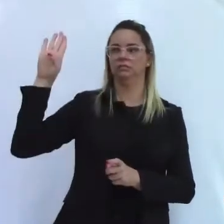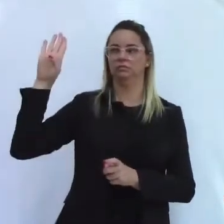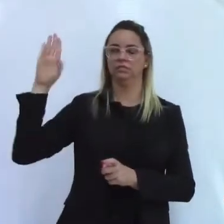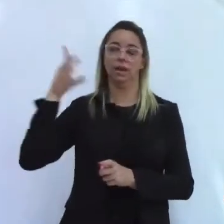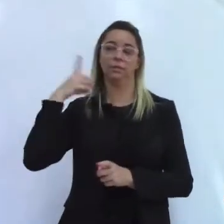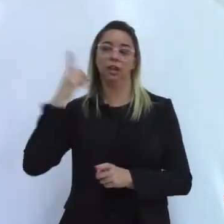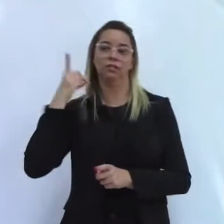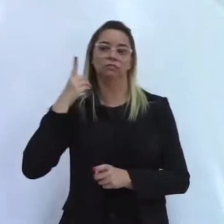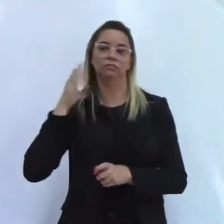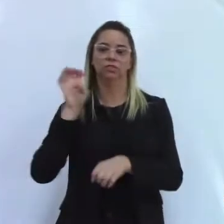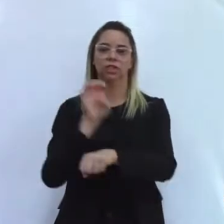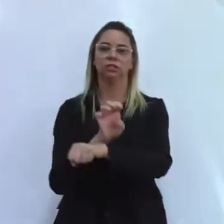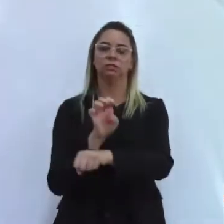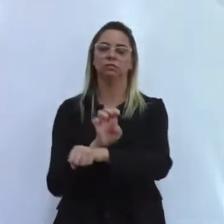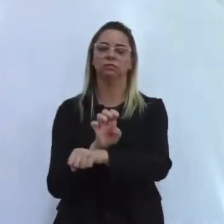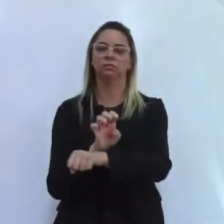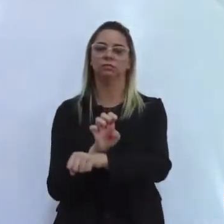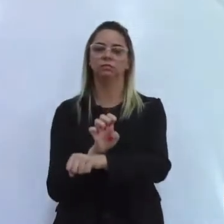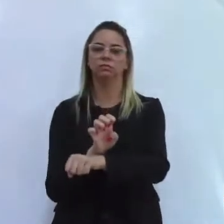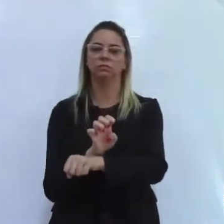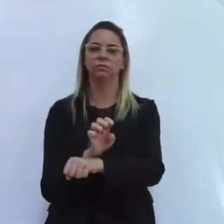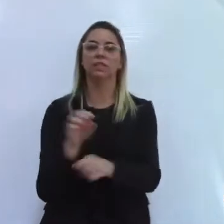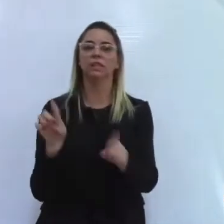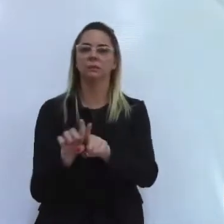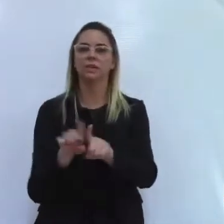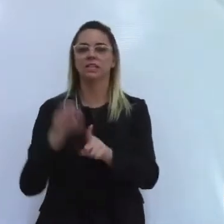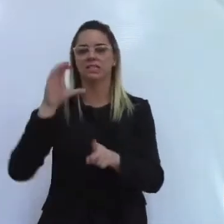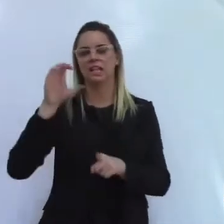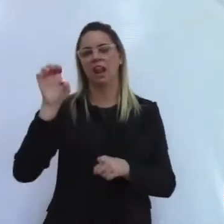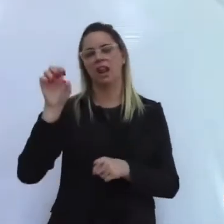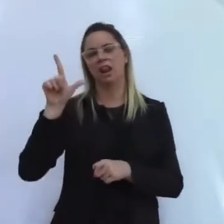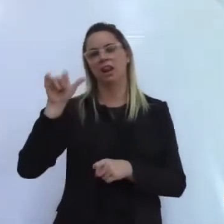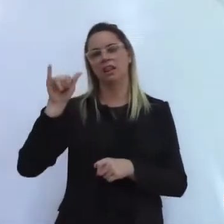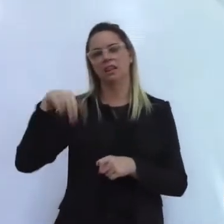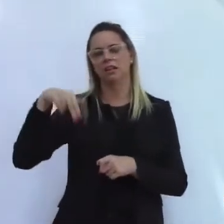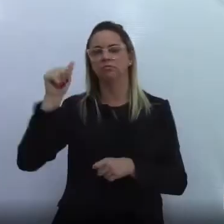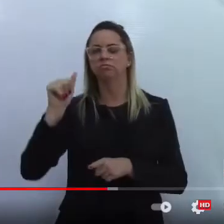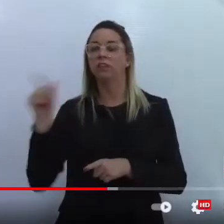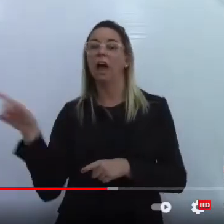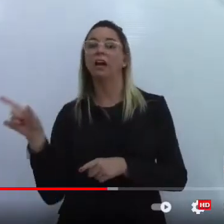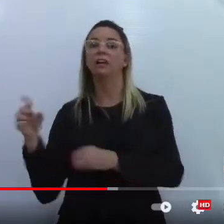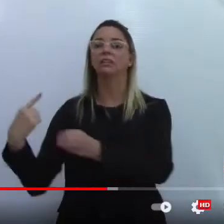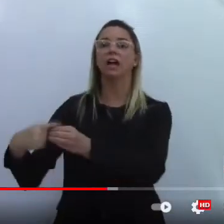E se aproximou da candidata Celina, lá em Capoeiras,